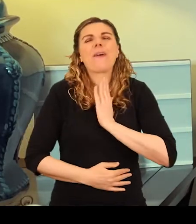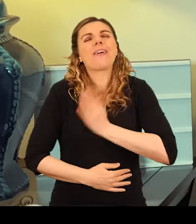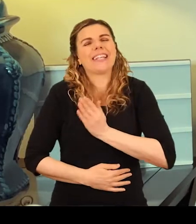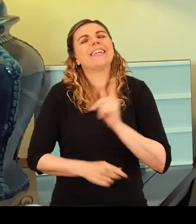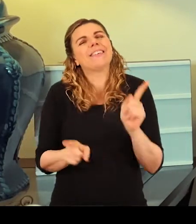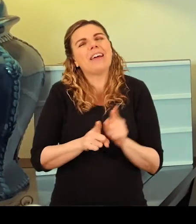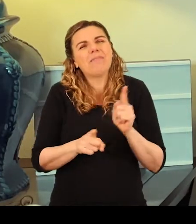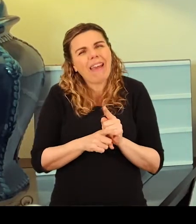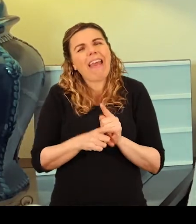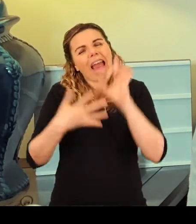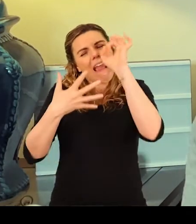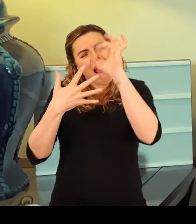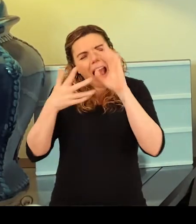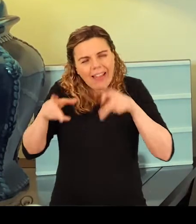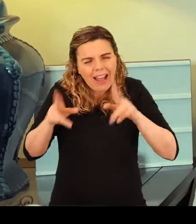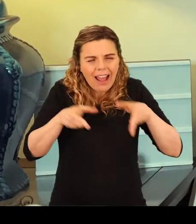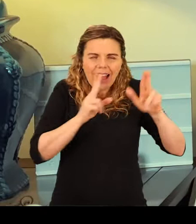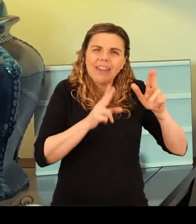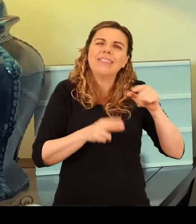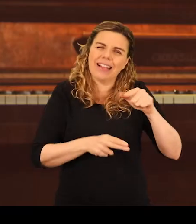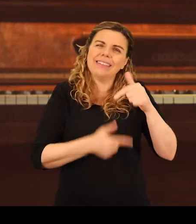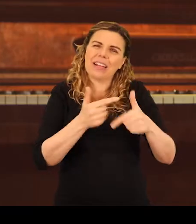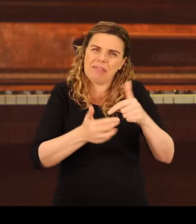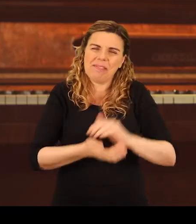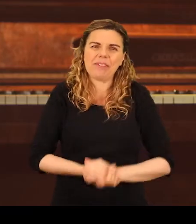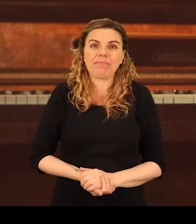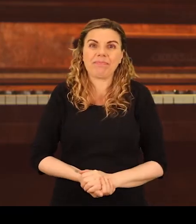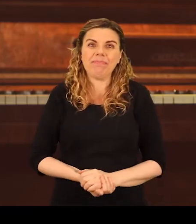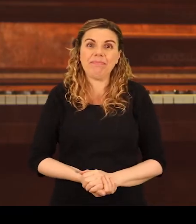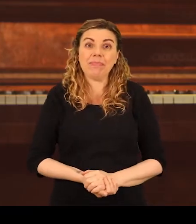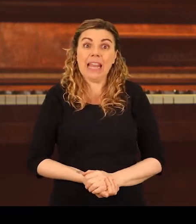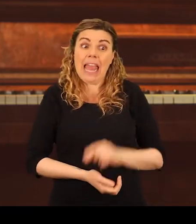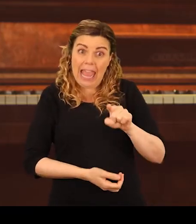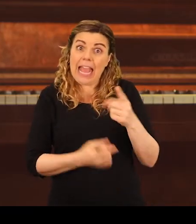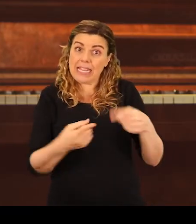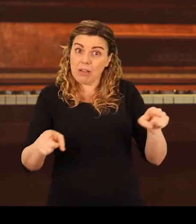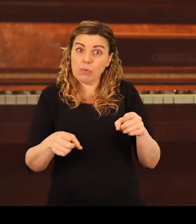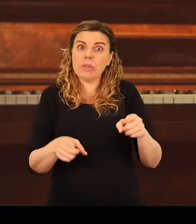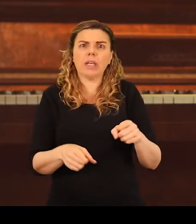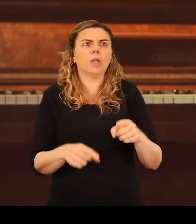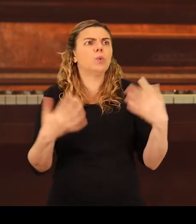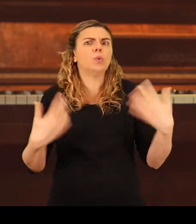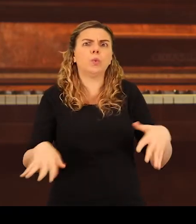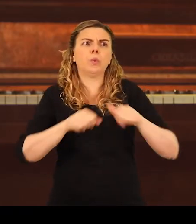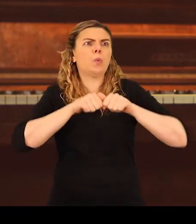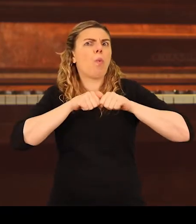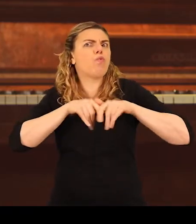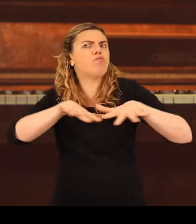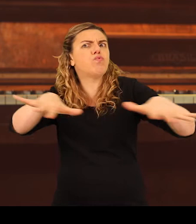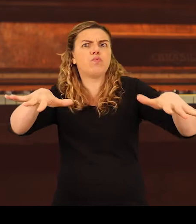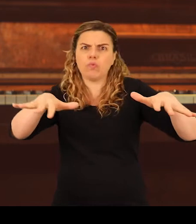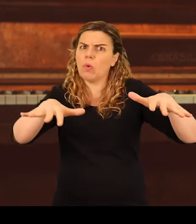meu coração envolvido em cada frame desse trabalho. Bem-vindo também foi a música De Volta à Sala, que viralizou, né, do